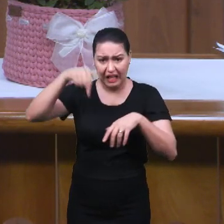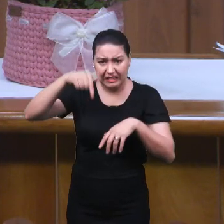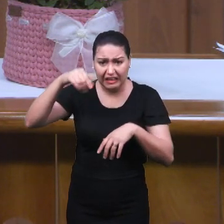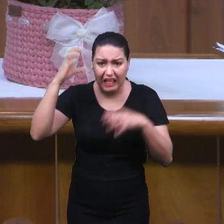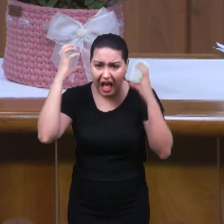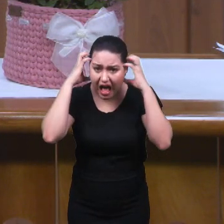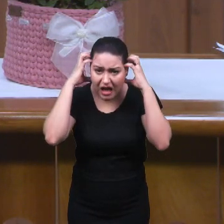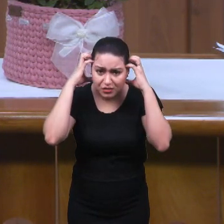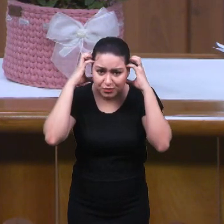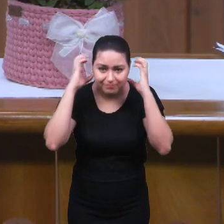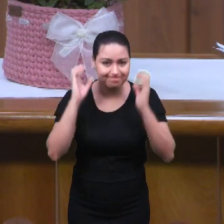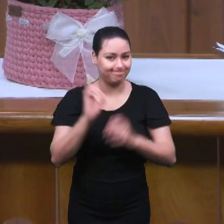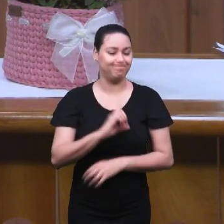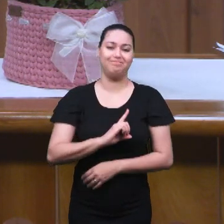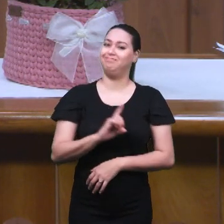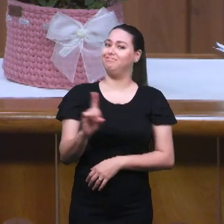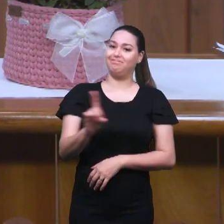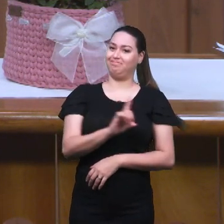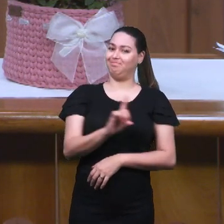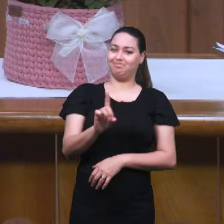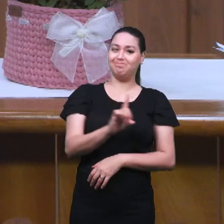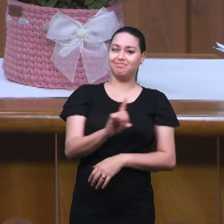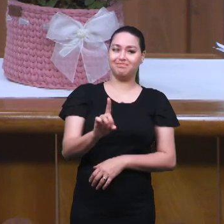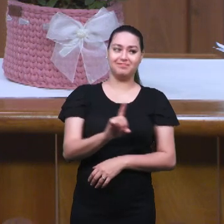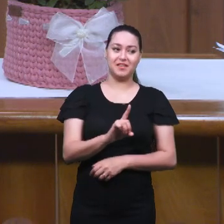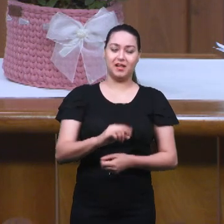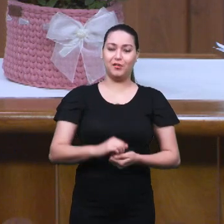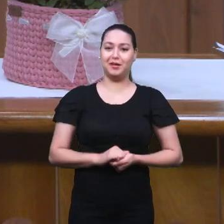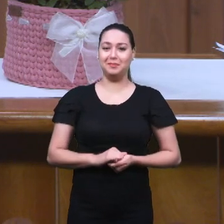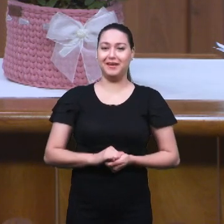isso. Olha aqui.